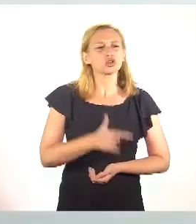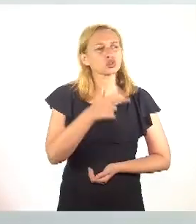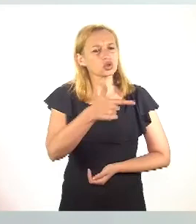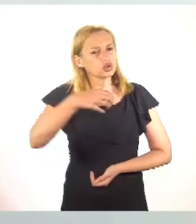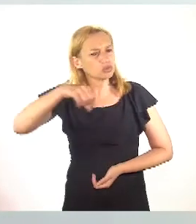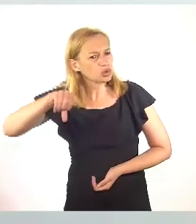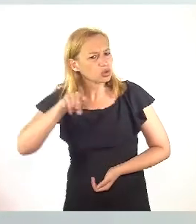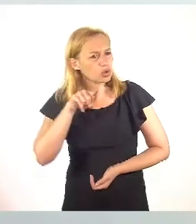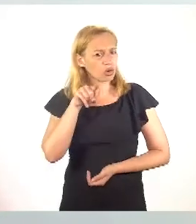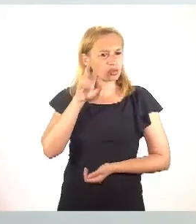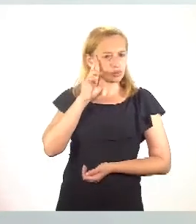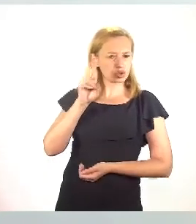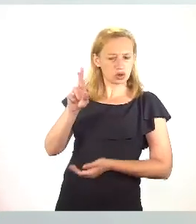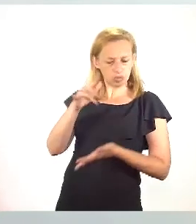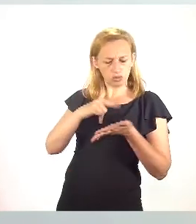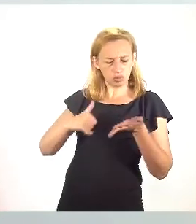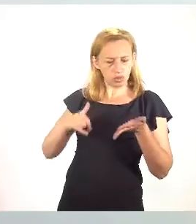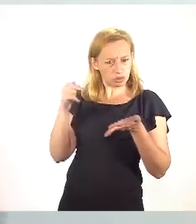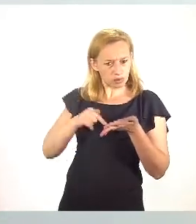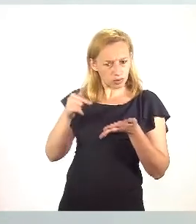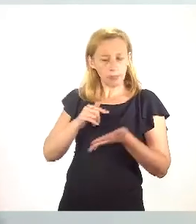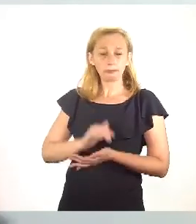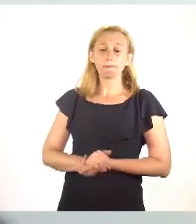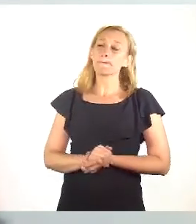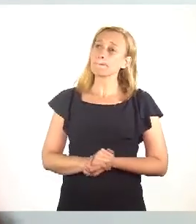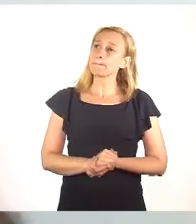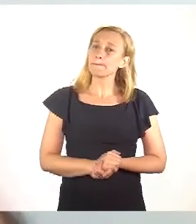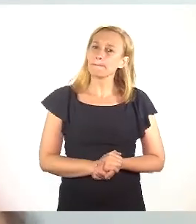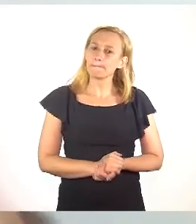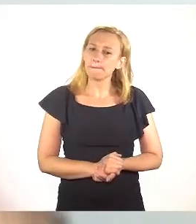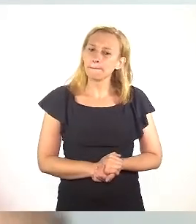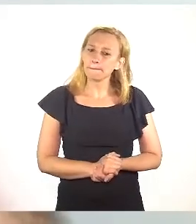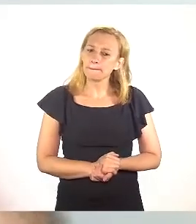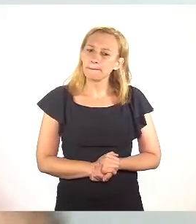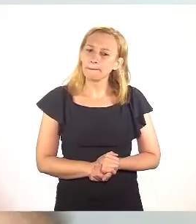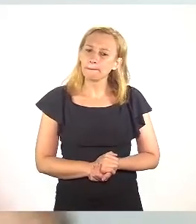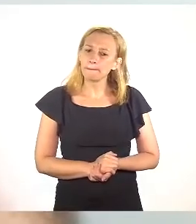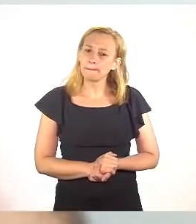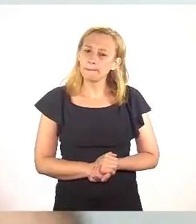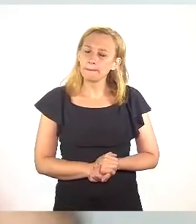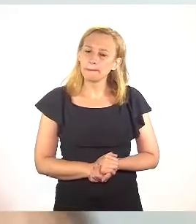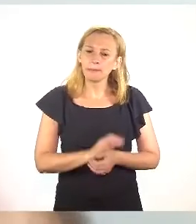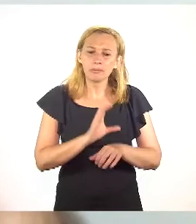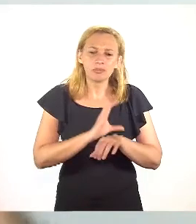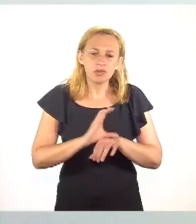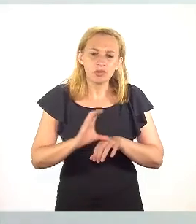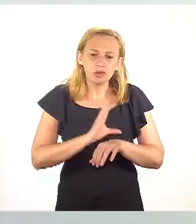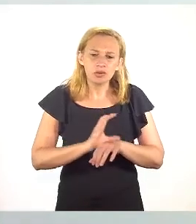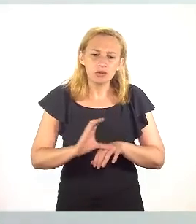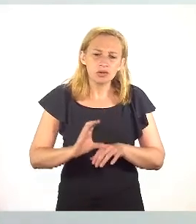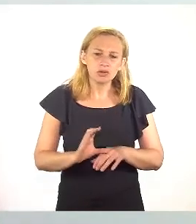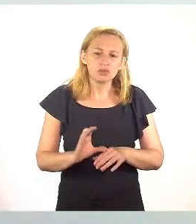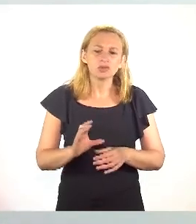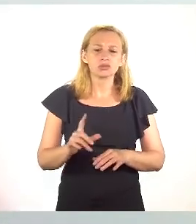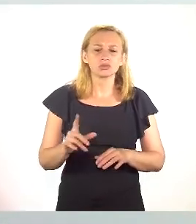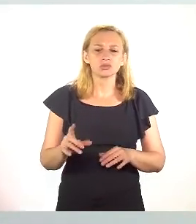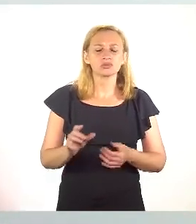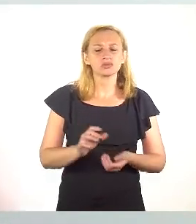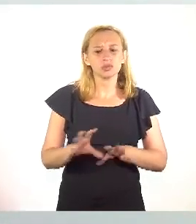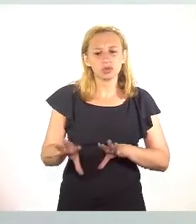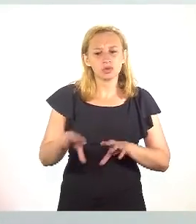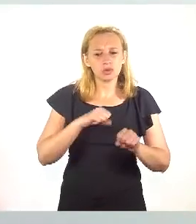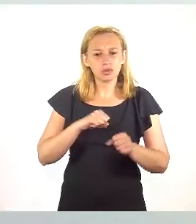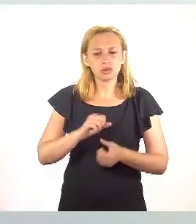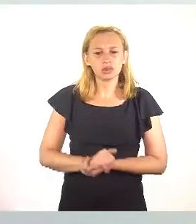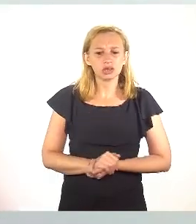2009, está no seu currículo, o senhor fez um curso e teve um certificado